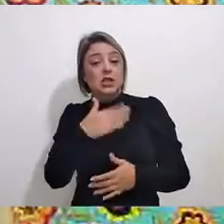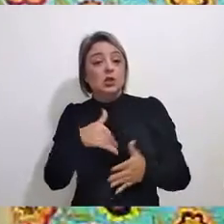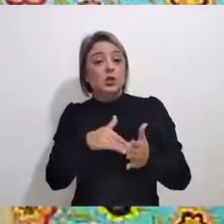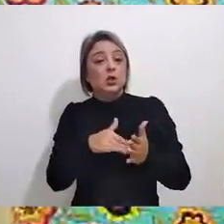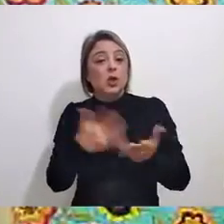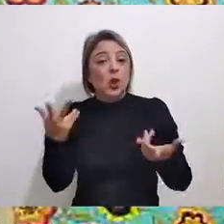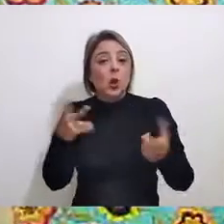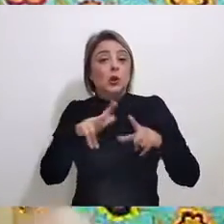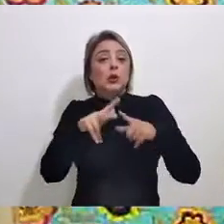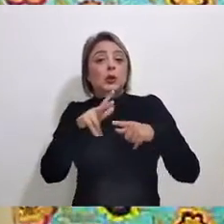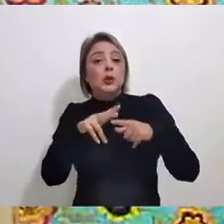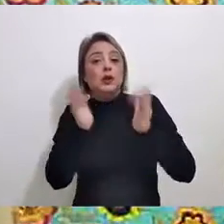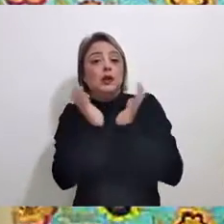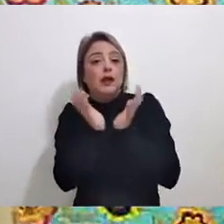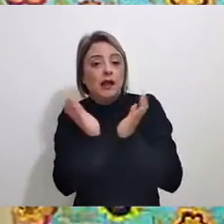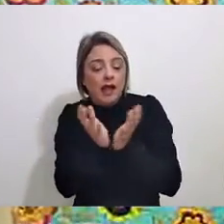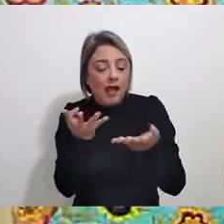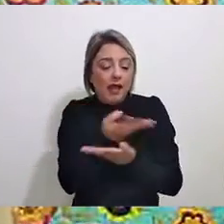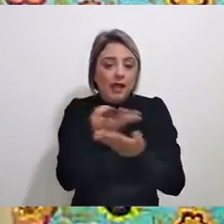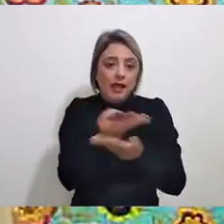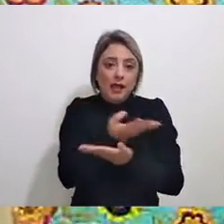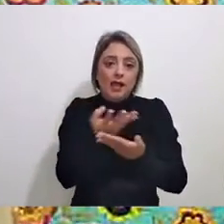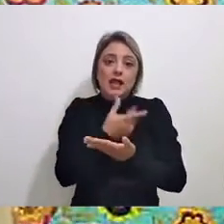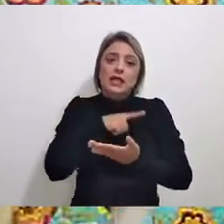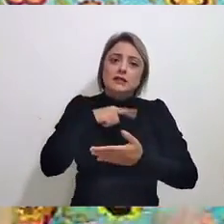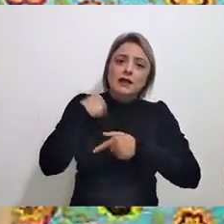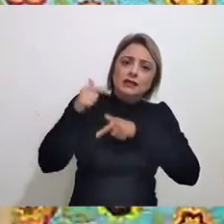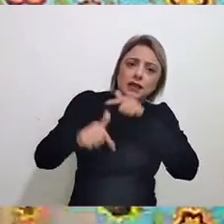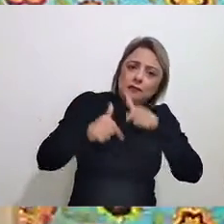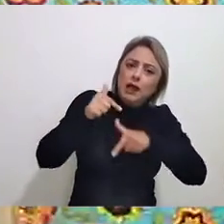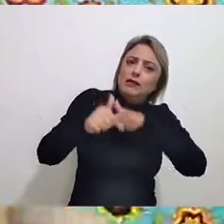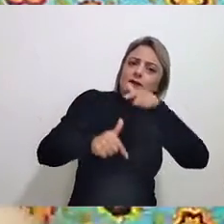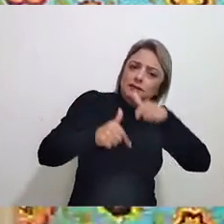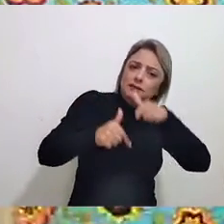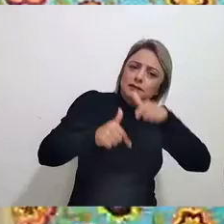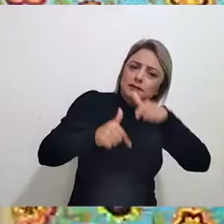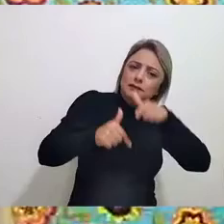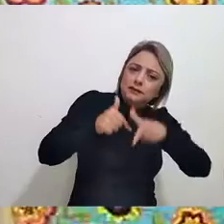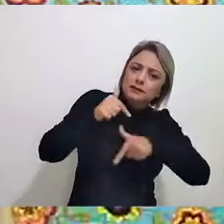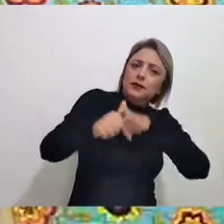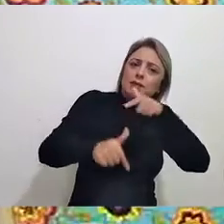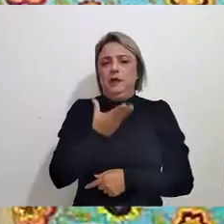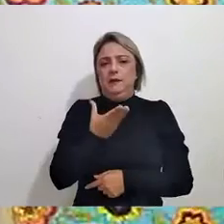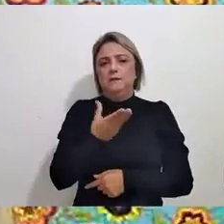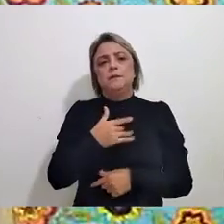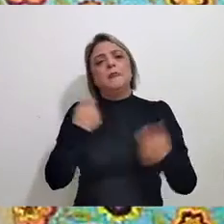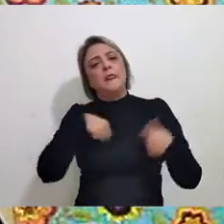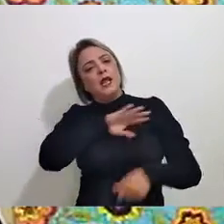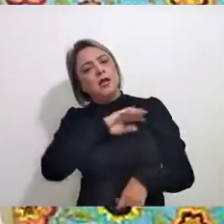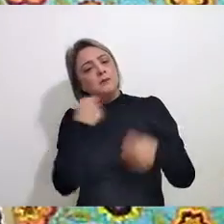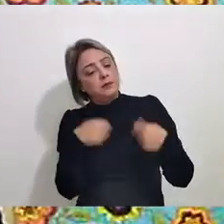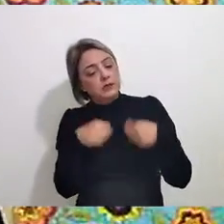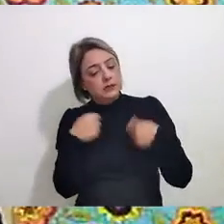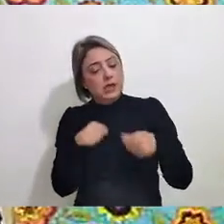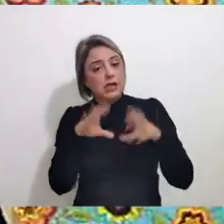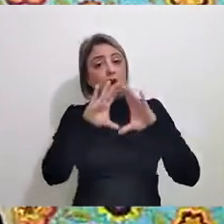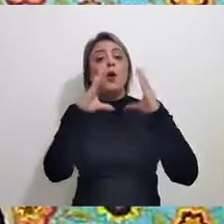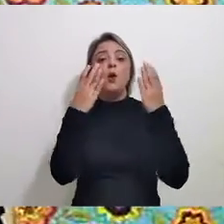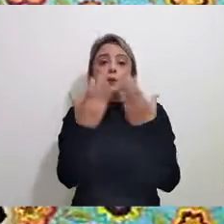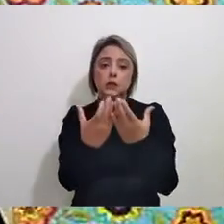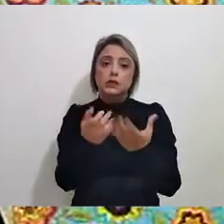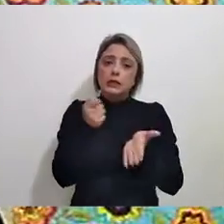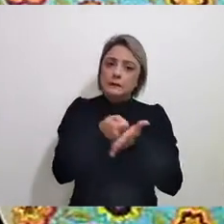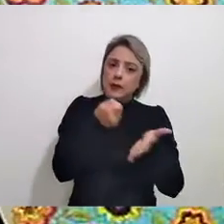estiverem engendrados, estiverem funcionando bem. E a gente precisa, inclusive, da comunidade para cobrar isso. Eu acho que esse momento,